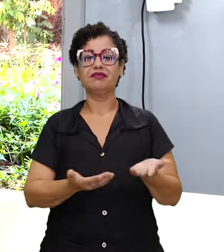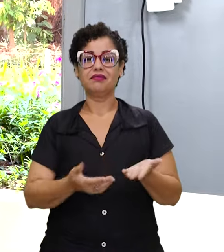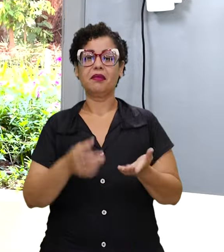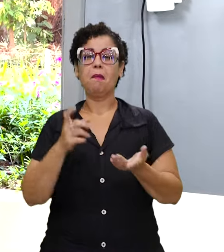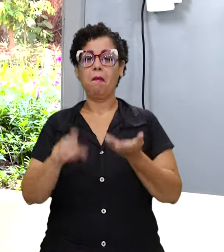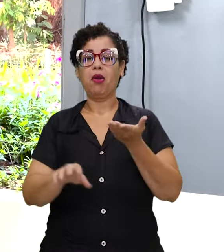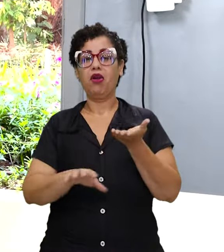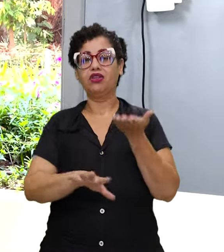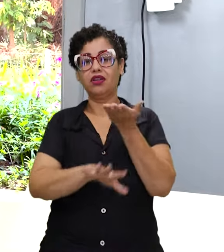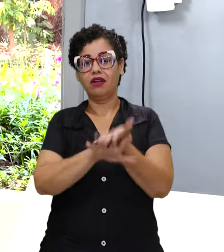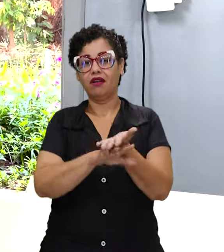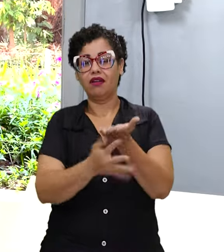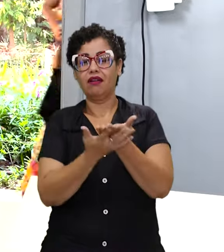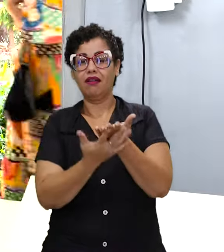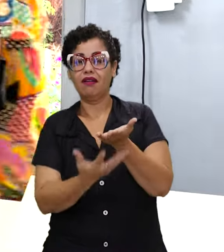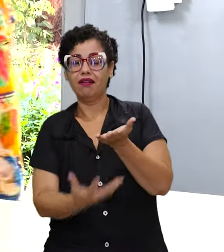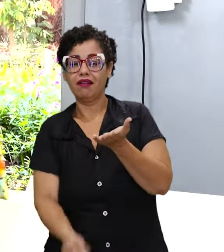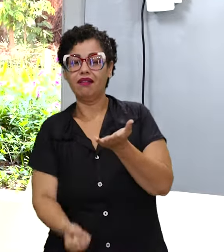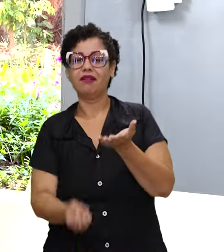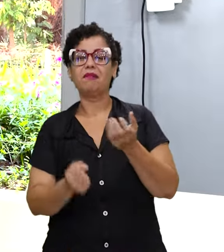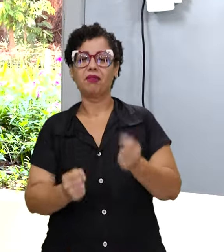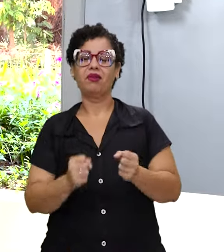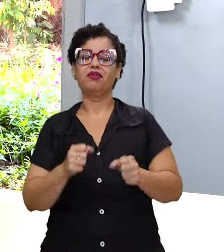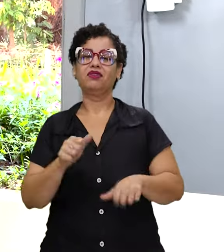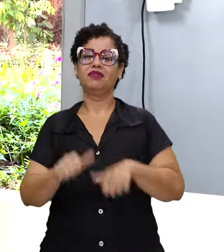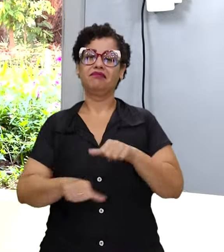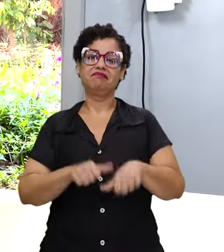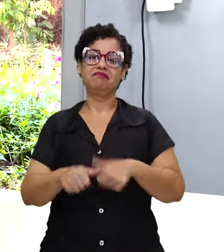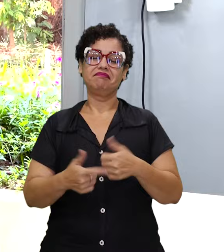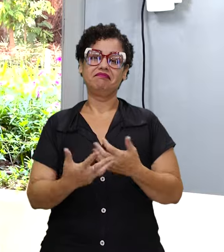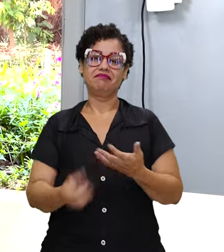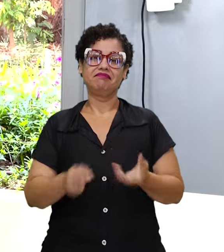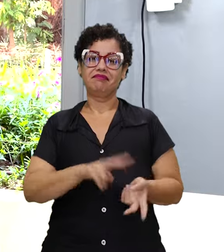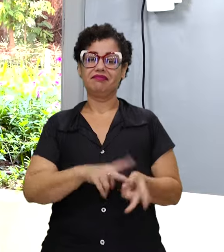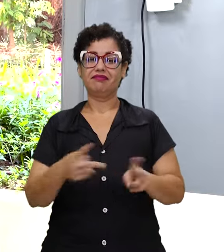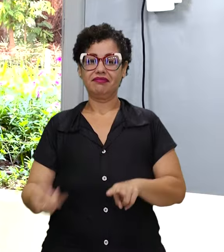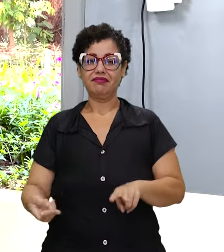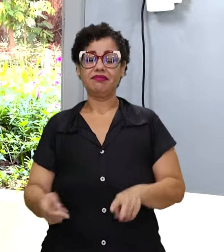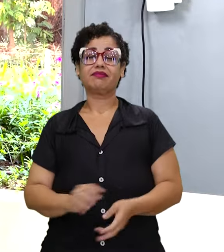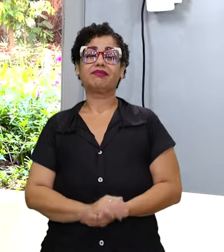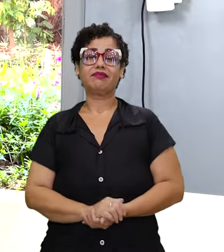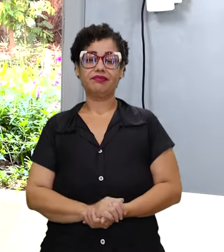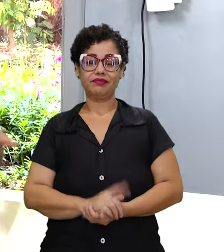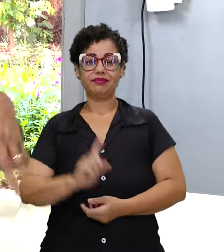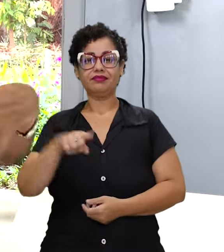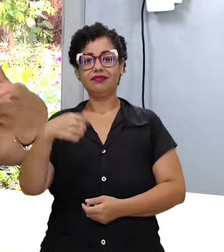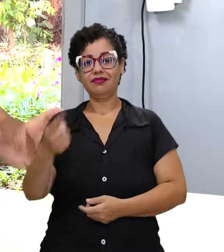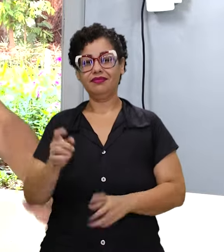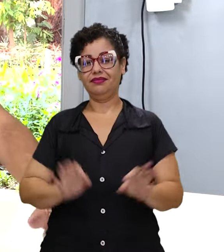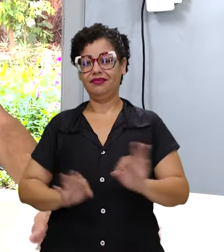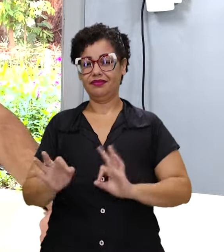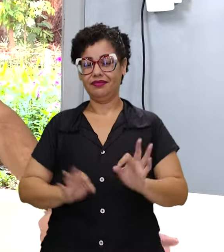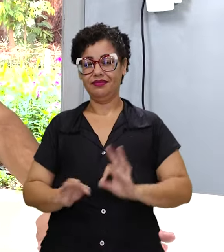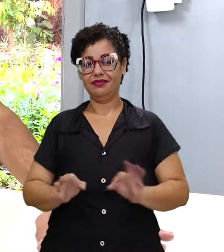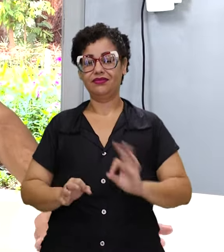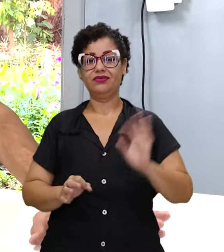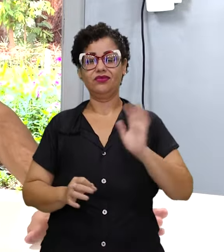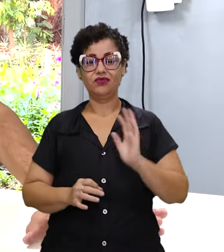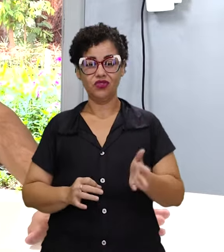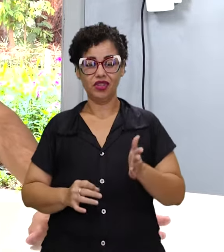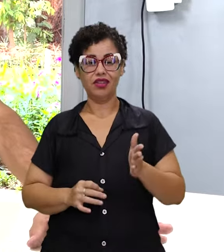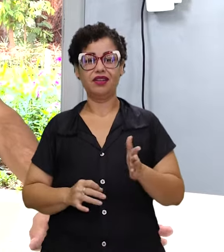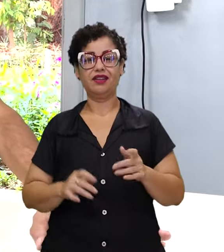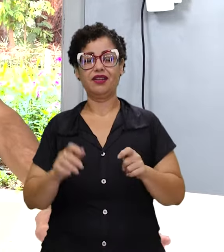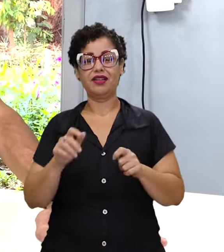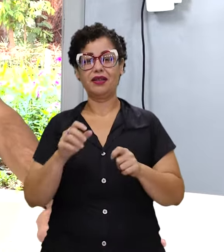passa para o outro, às vezes interfere na interferência. E depois disso, preparado, você passa